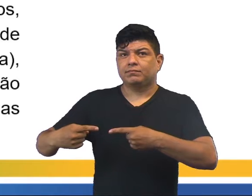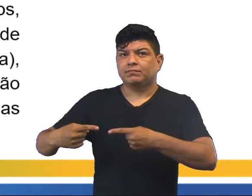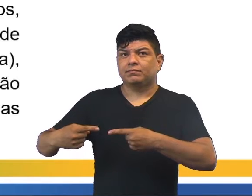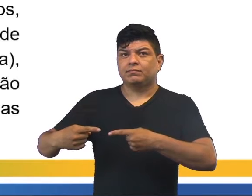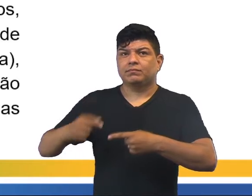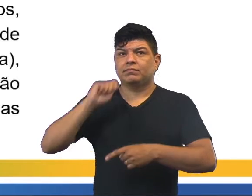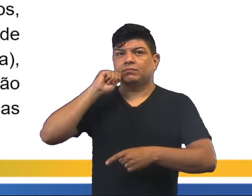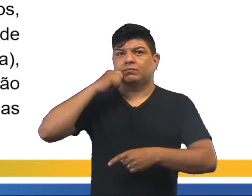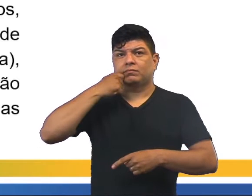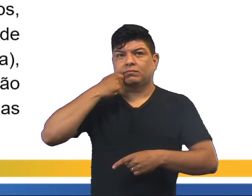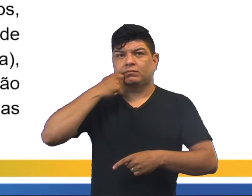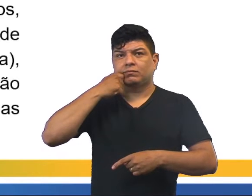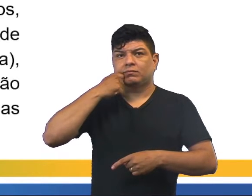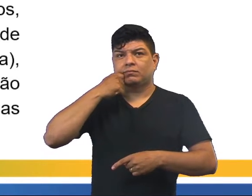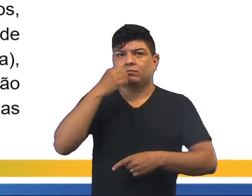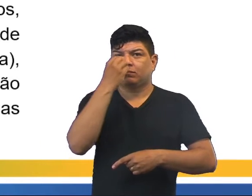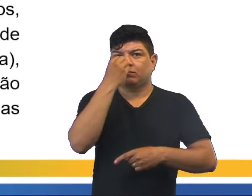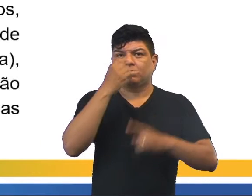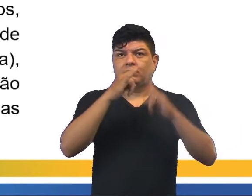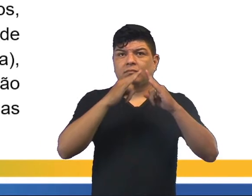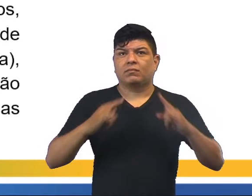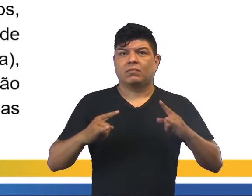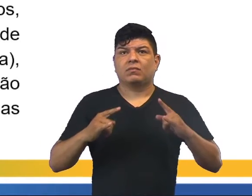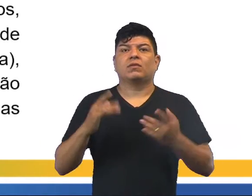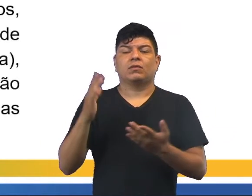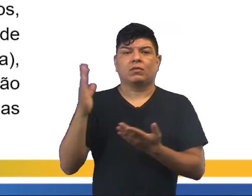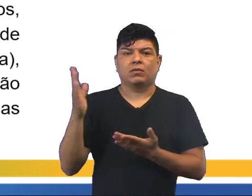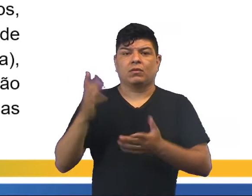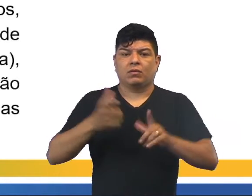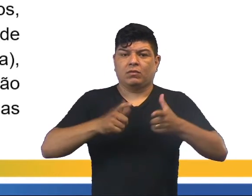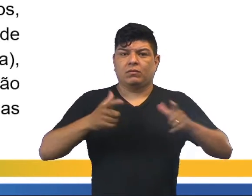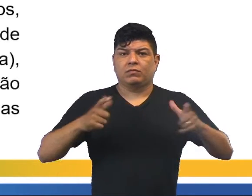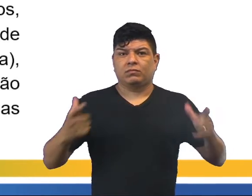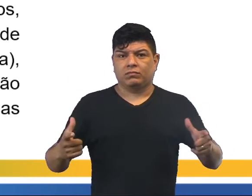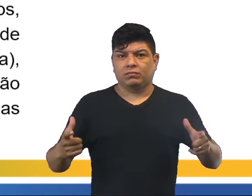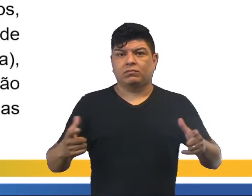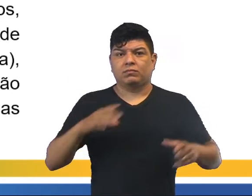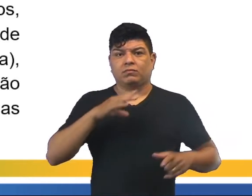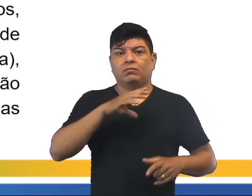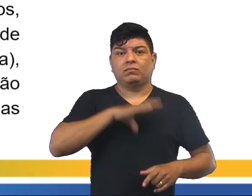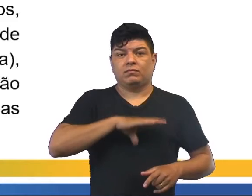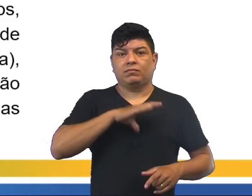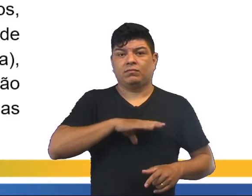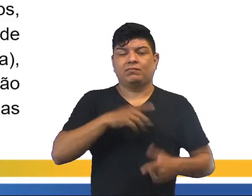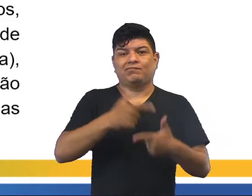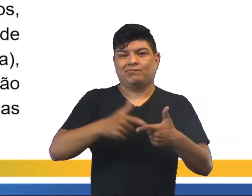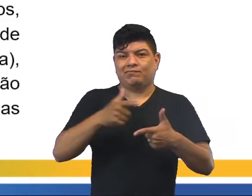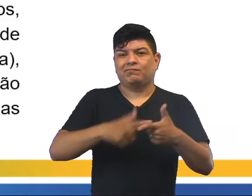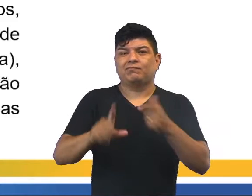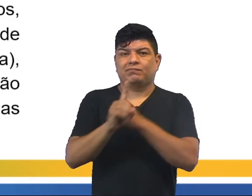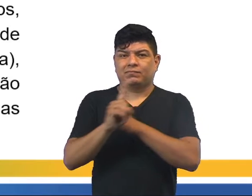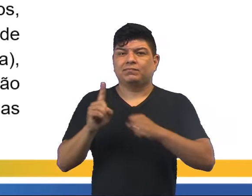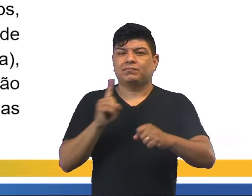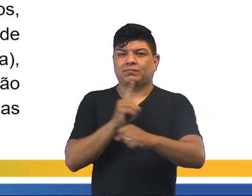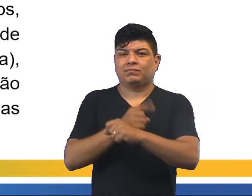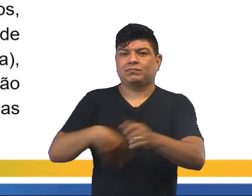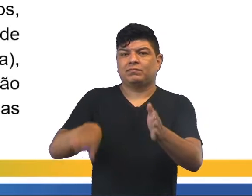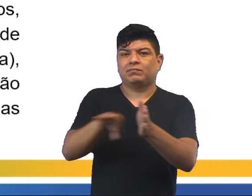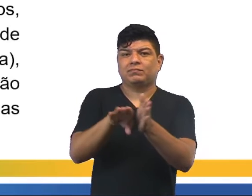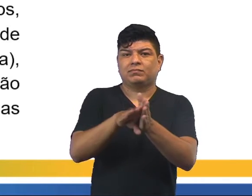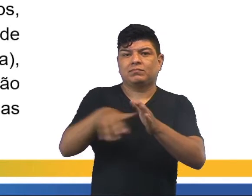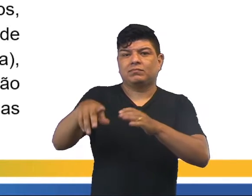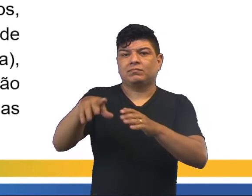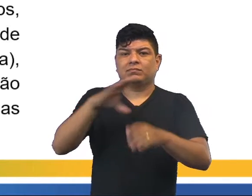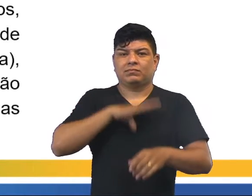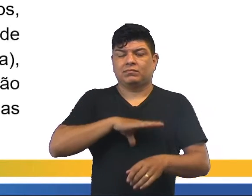do pão e do circo, né, que com o crescimento urbano vieram também os problemas sociais para Roma, como toda